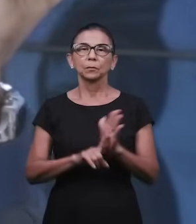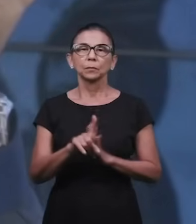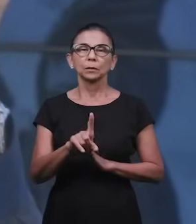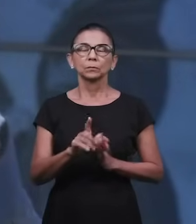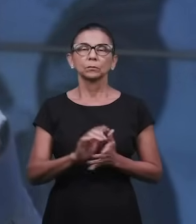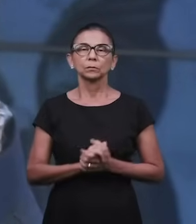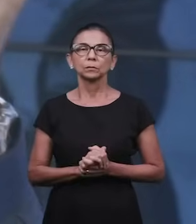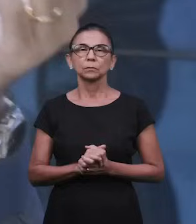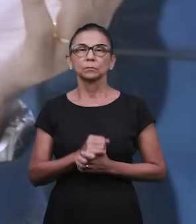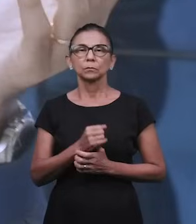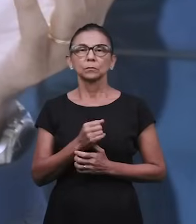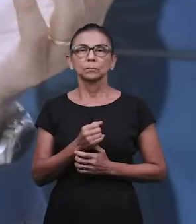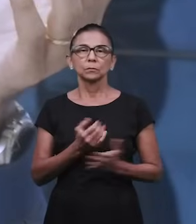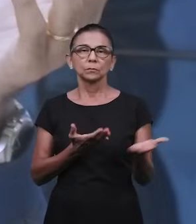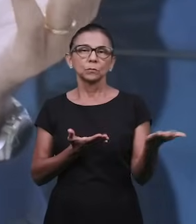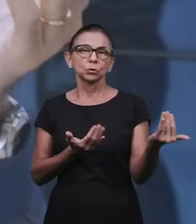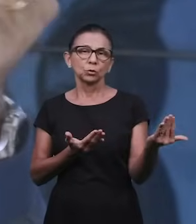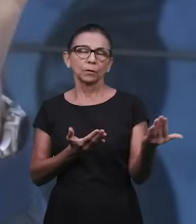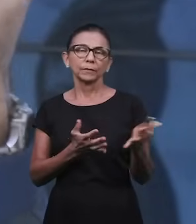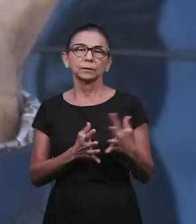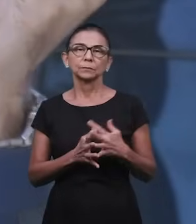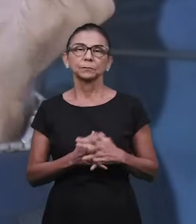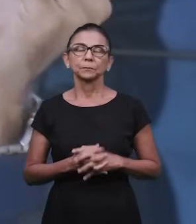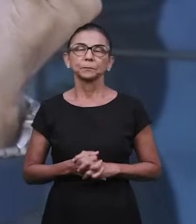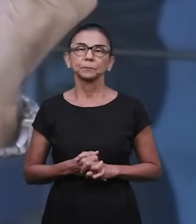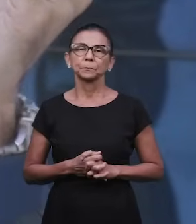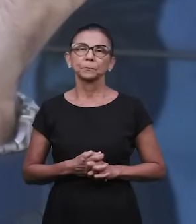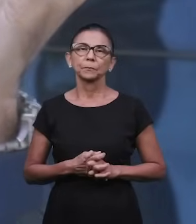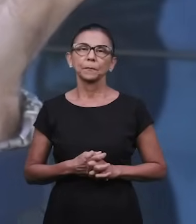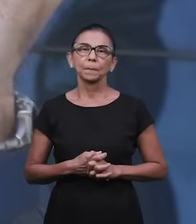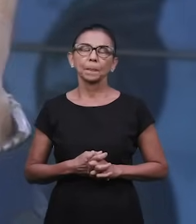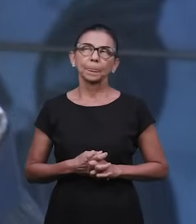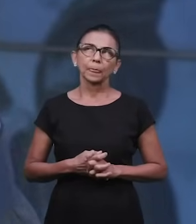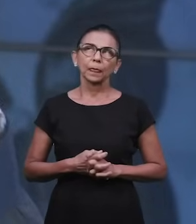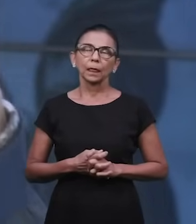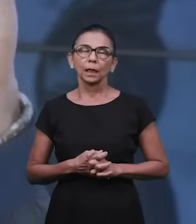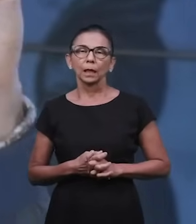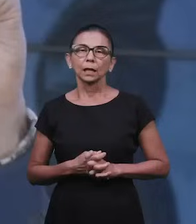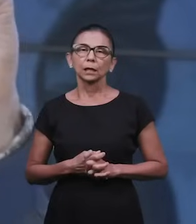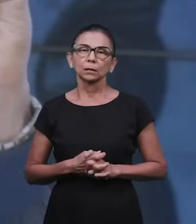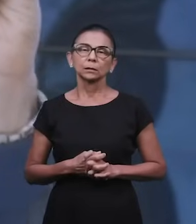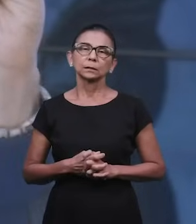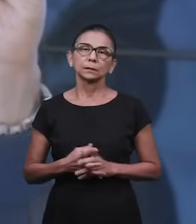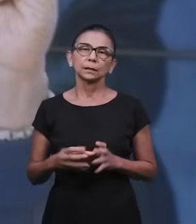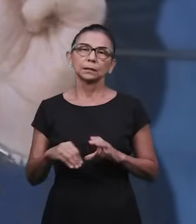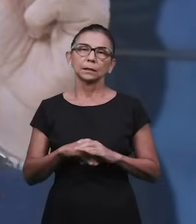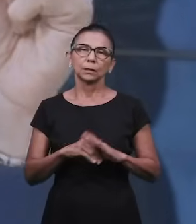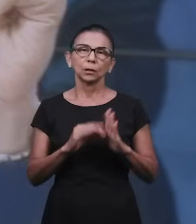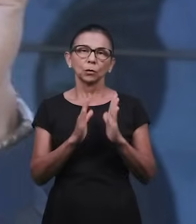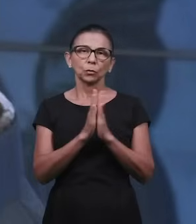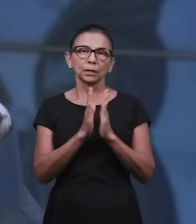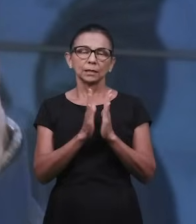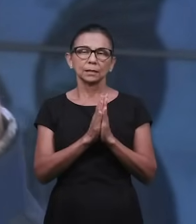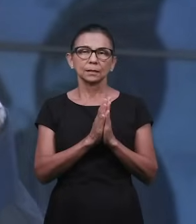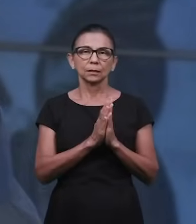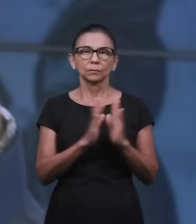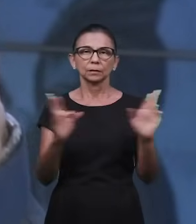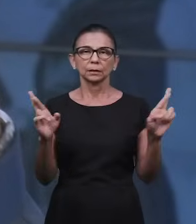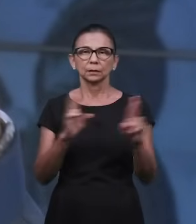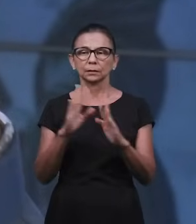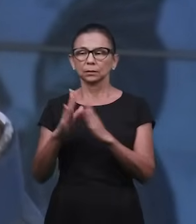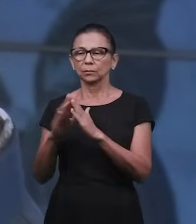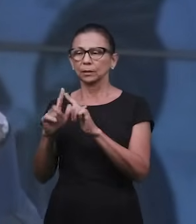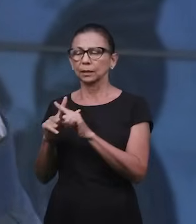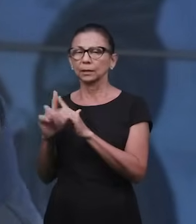vai ser trazida por um jovem. Essa pergunta ela vai estar relacionada no aspecto da oração na vida da